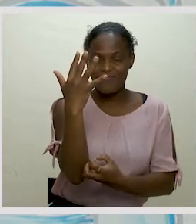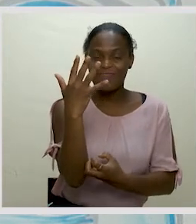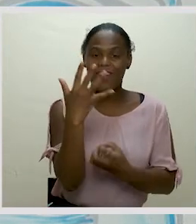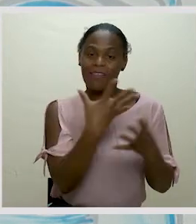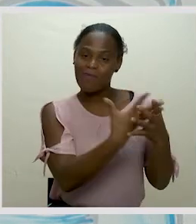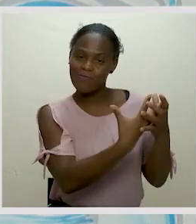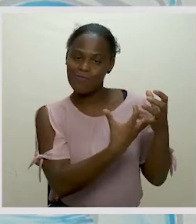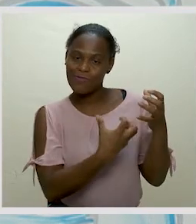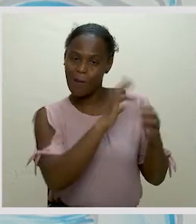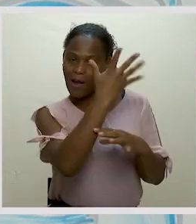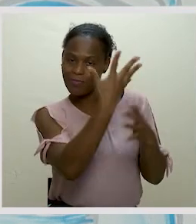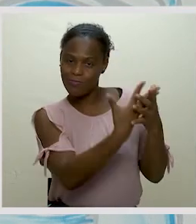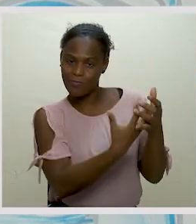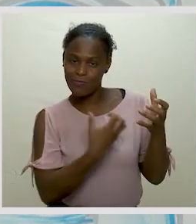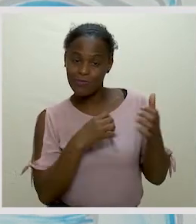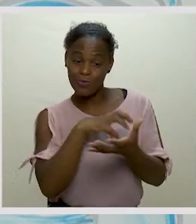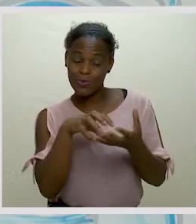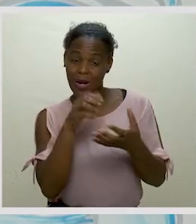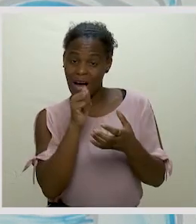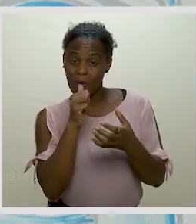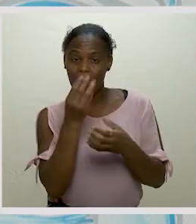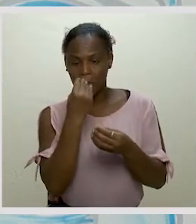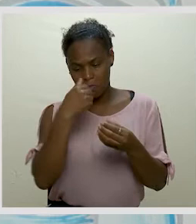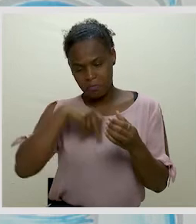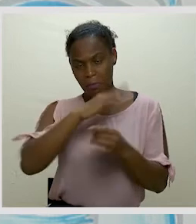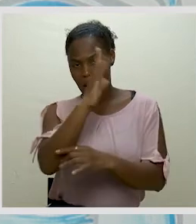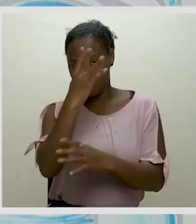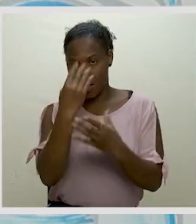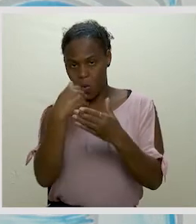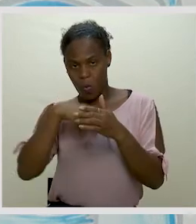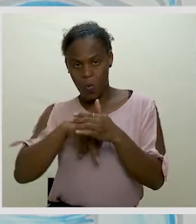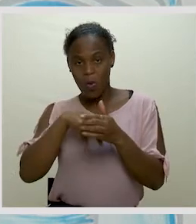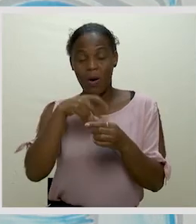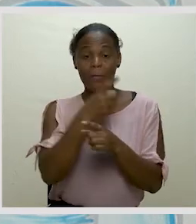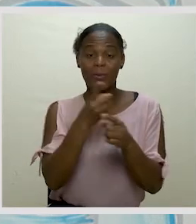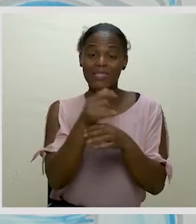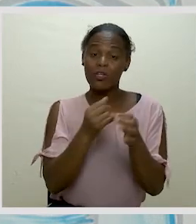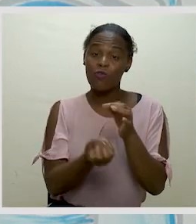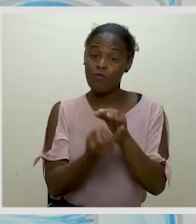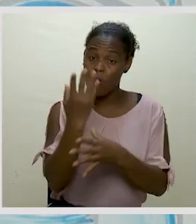esses minerais misturados com a água para a sua alimentação. É por isso que a Ilha do